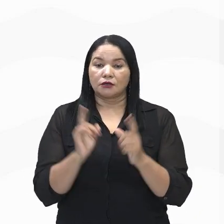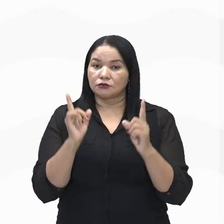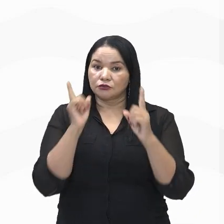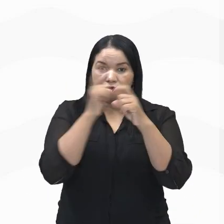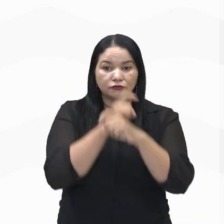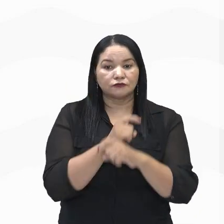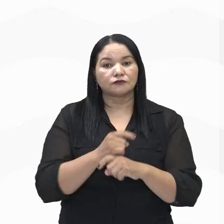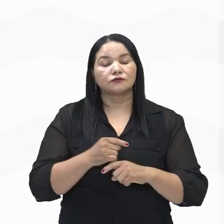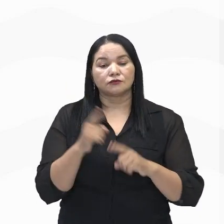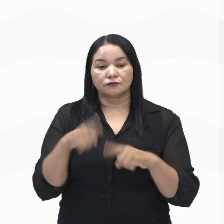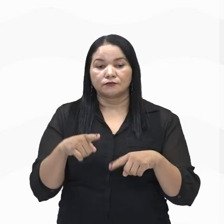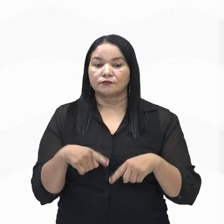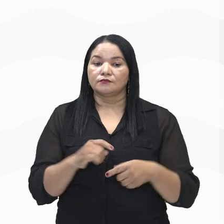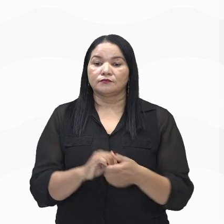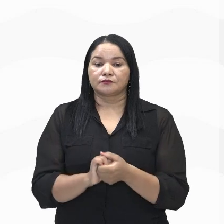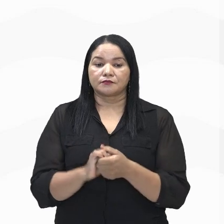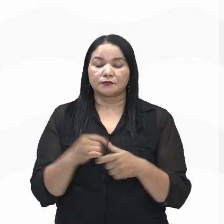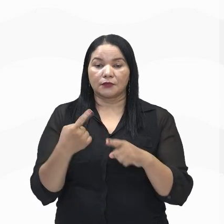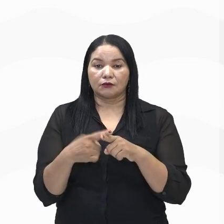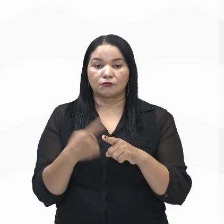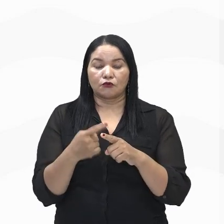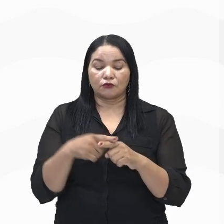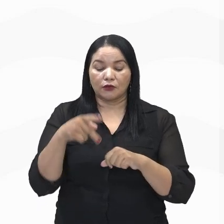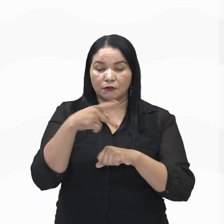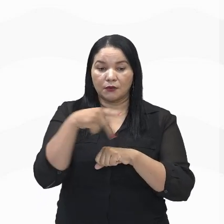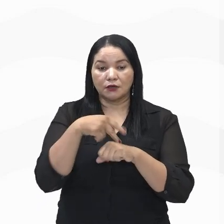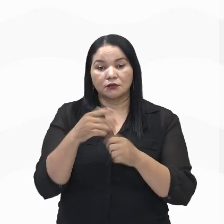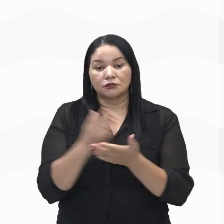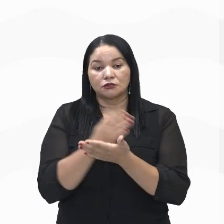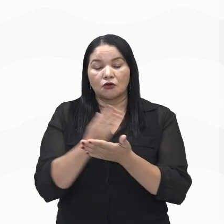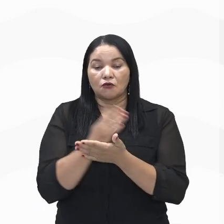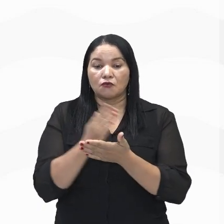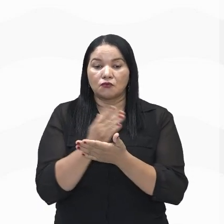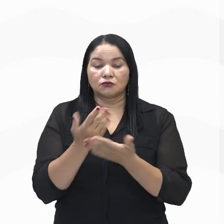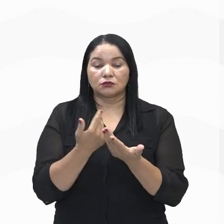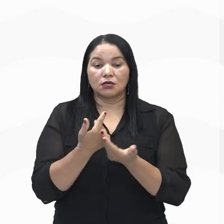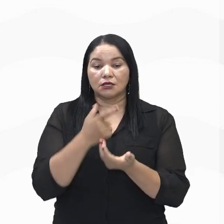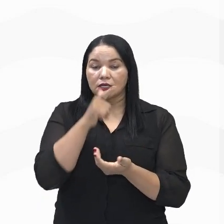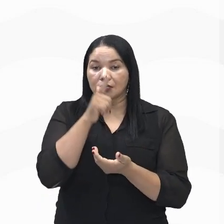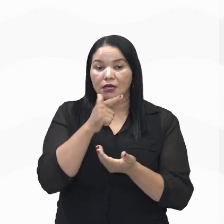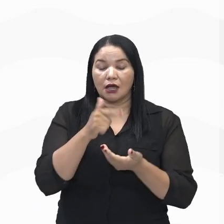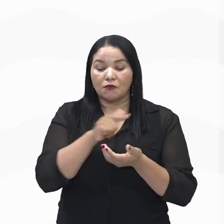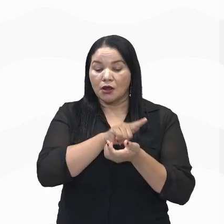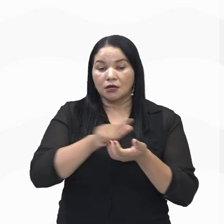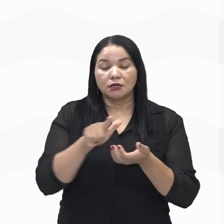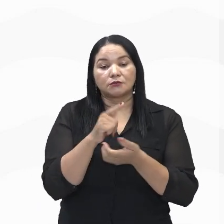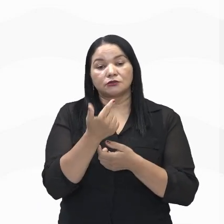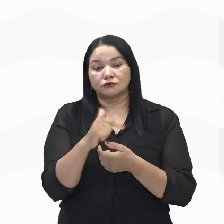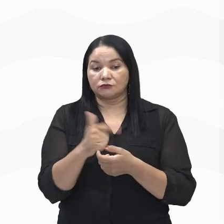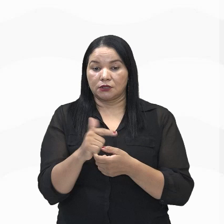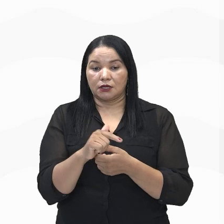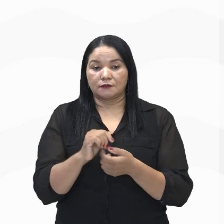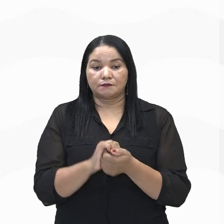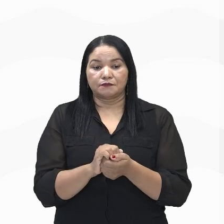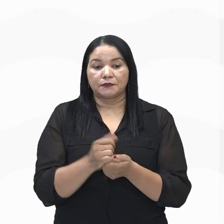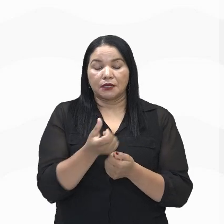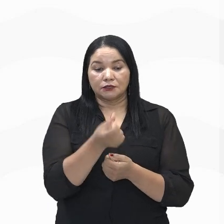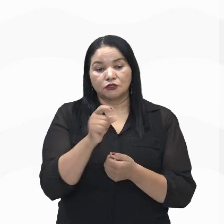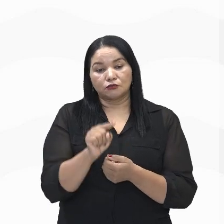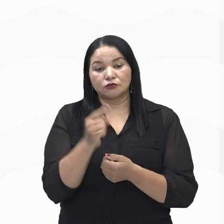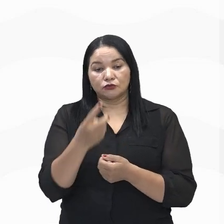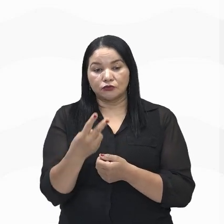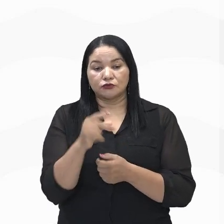em países que a gente não tem esse saneamento básico, esse tratamento da água, né? 6.2, nós temos